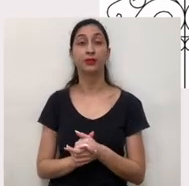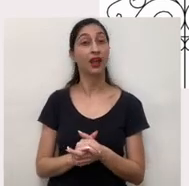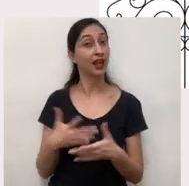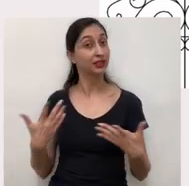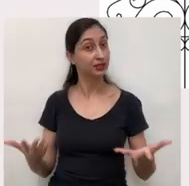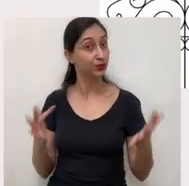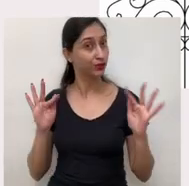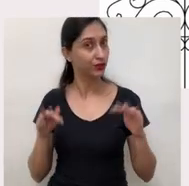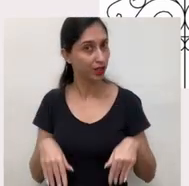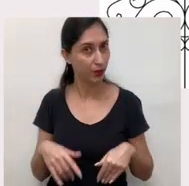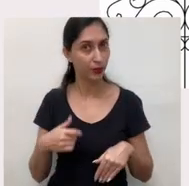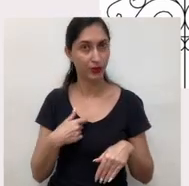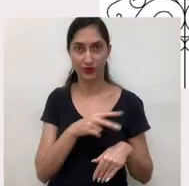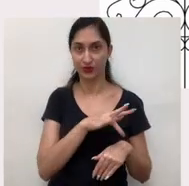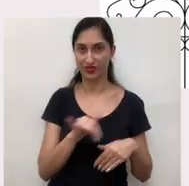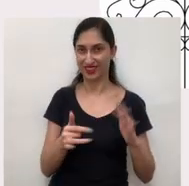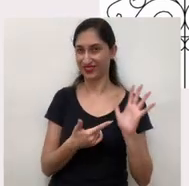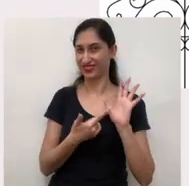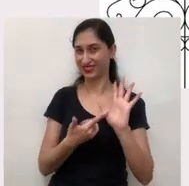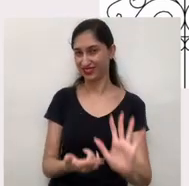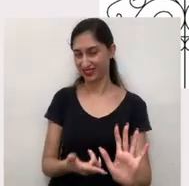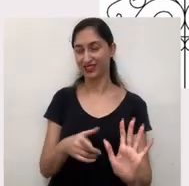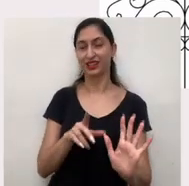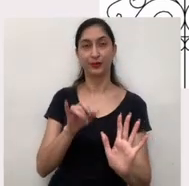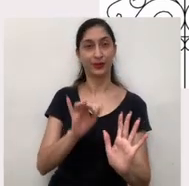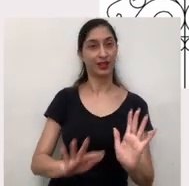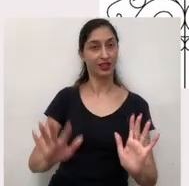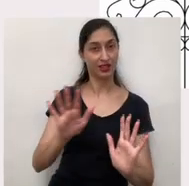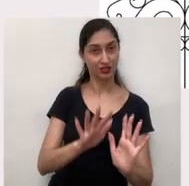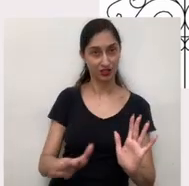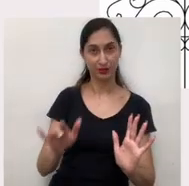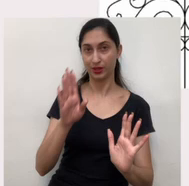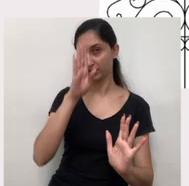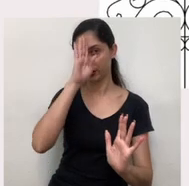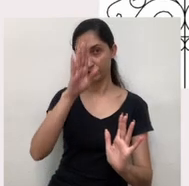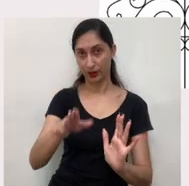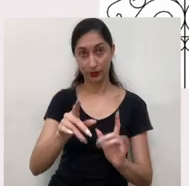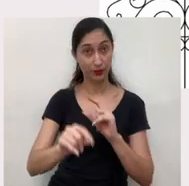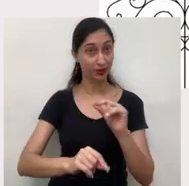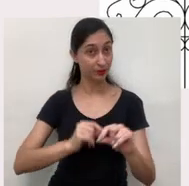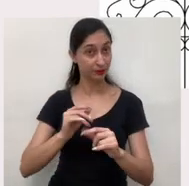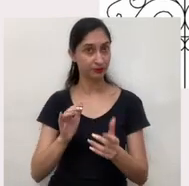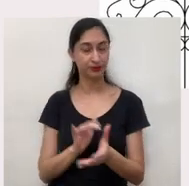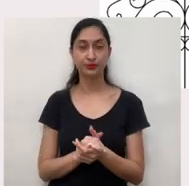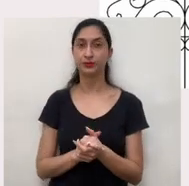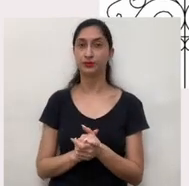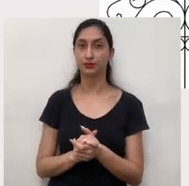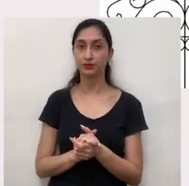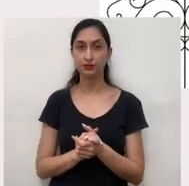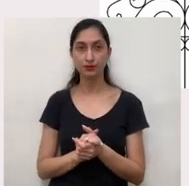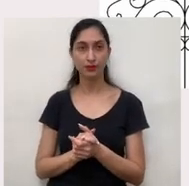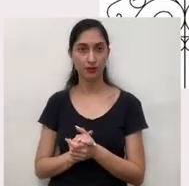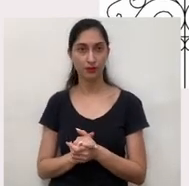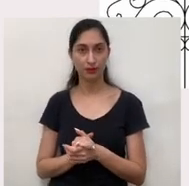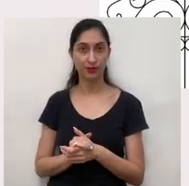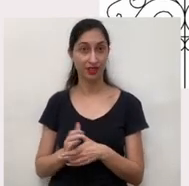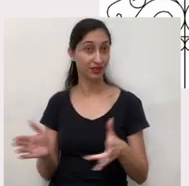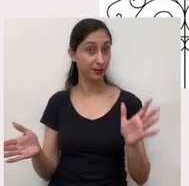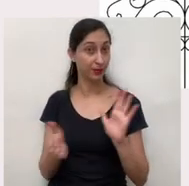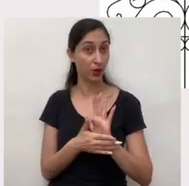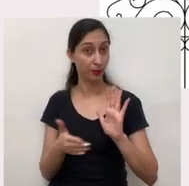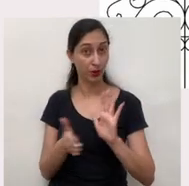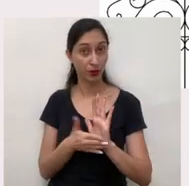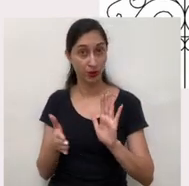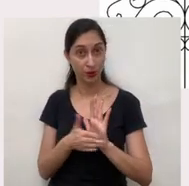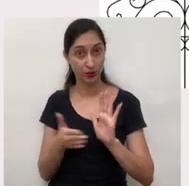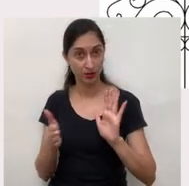finalmente, para chegar na imagem do Dürer, essa ideia assim, né, de uma